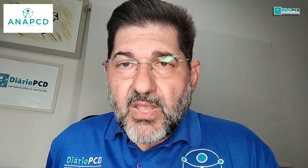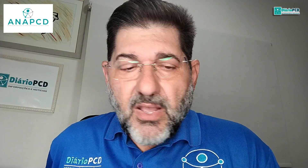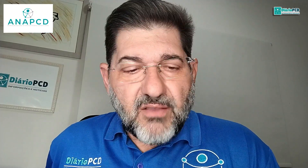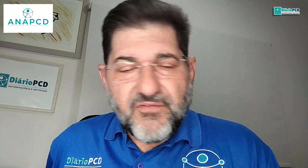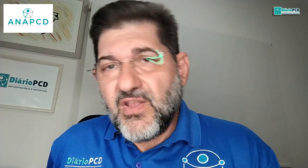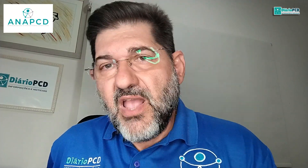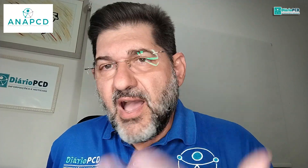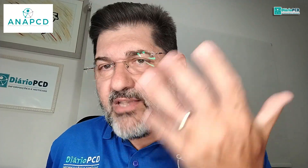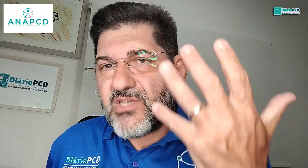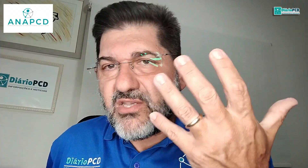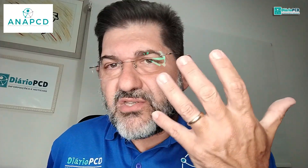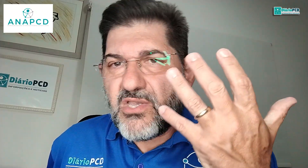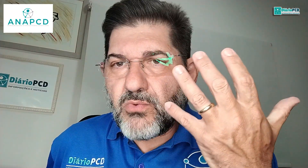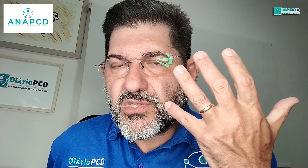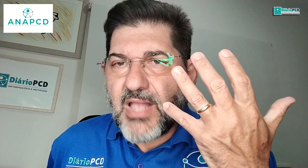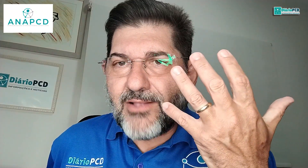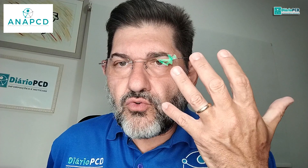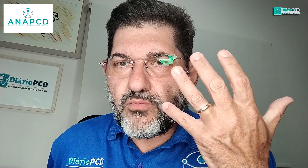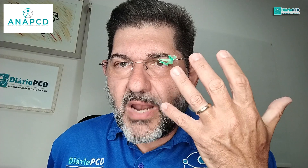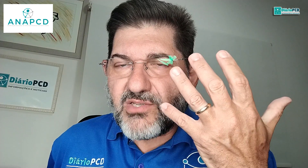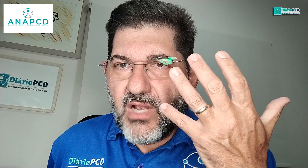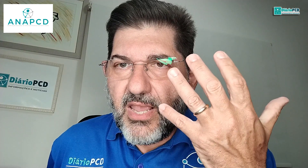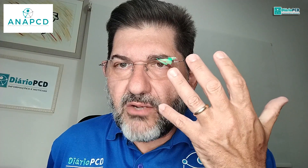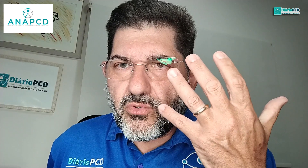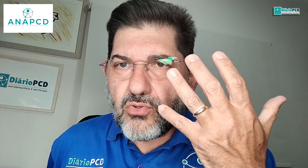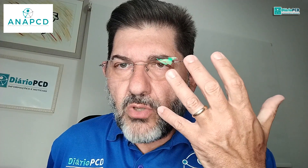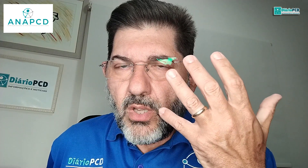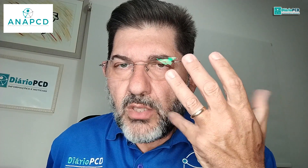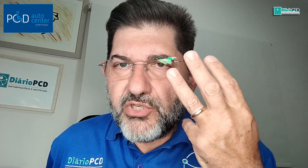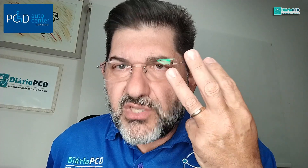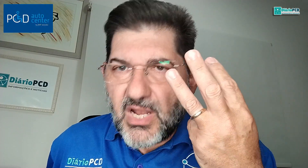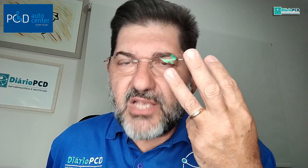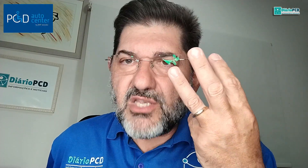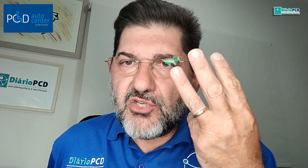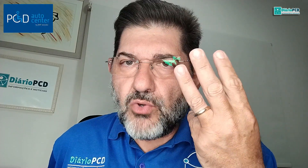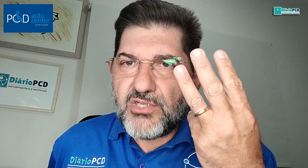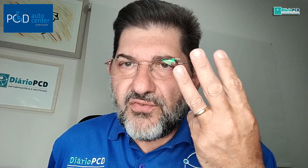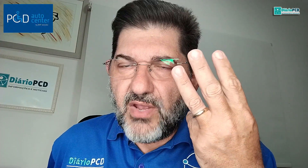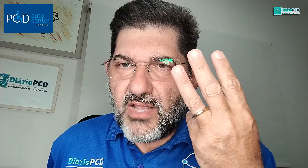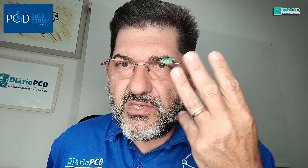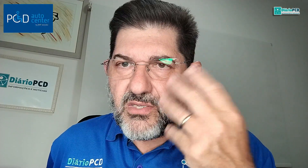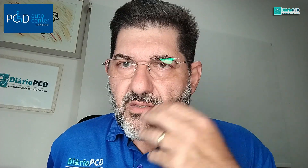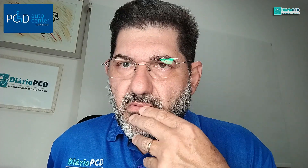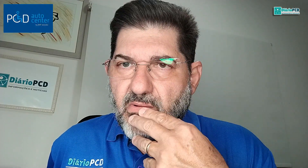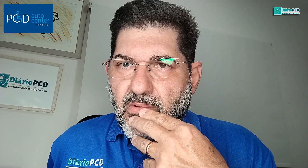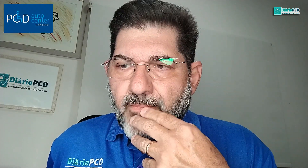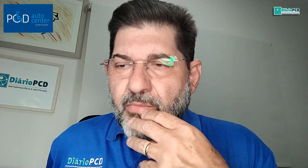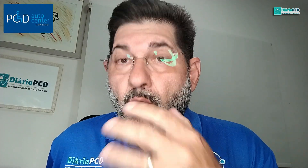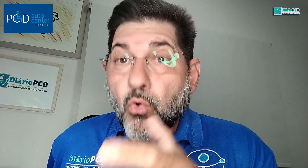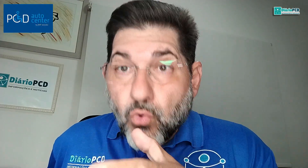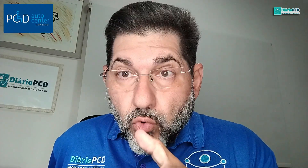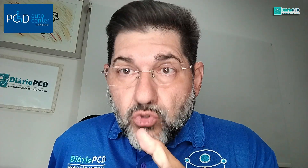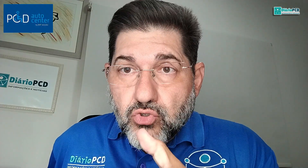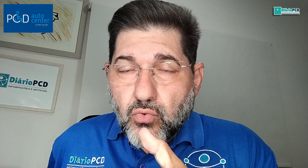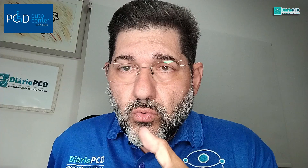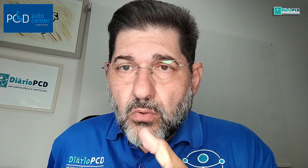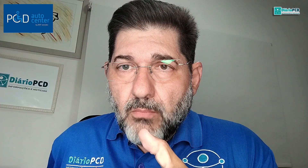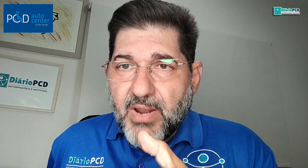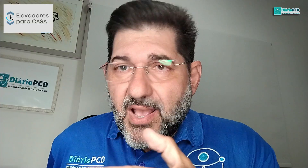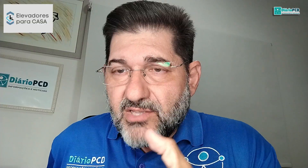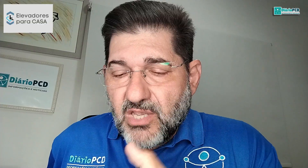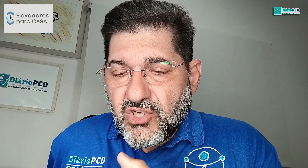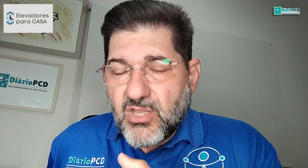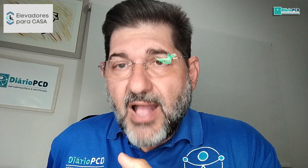ter filiais em 5 estados brasileiros de 3 regiões diferentes. O